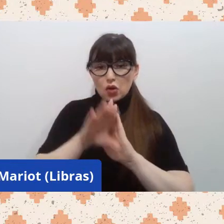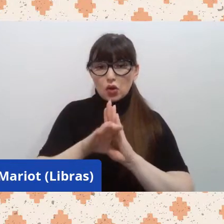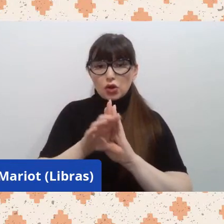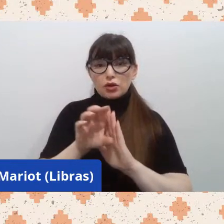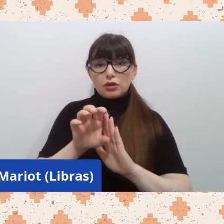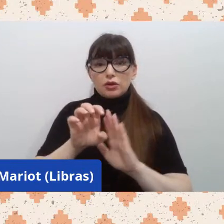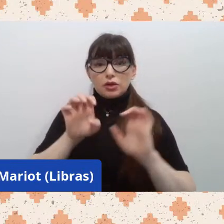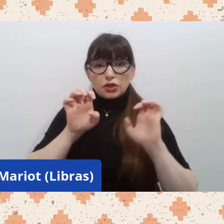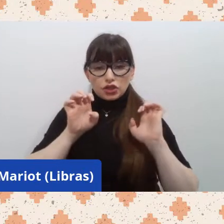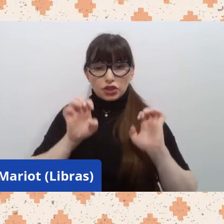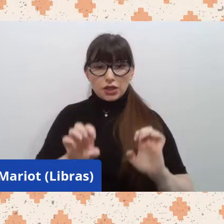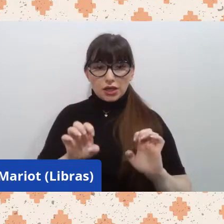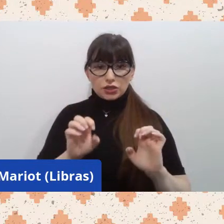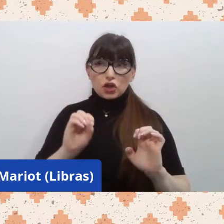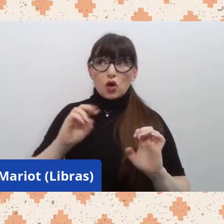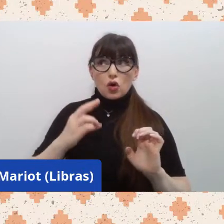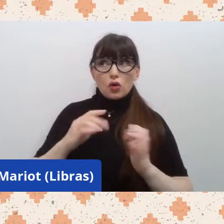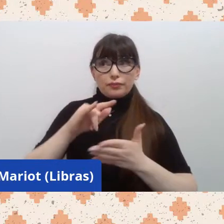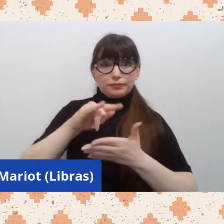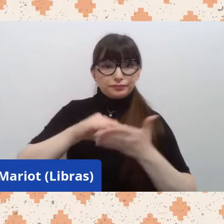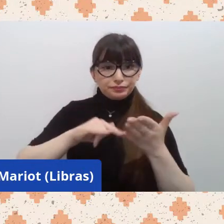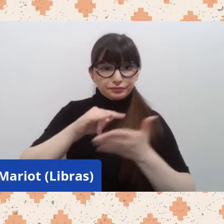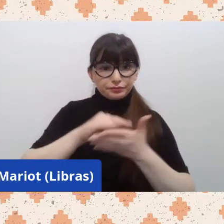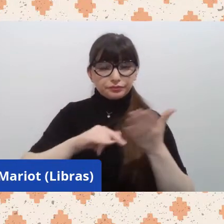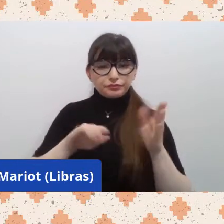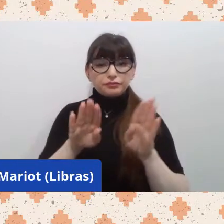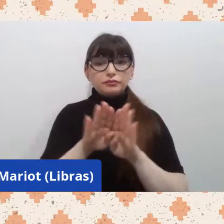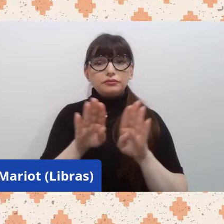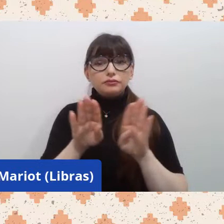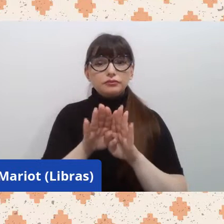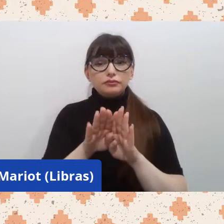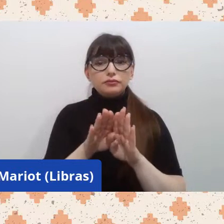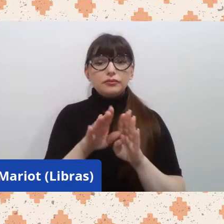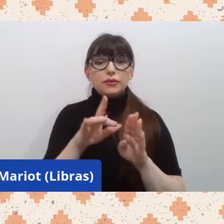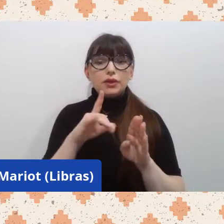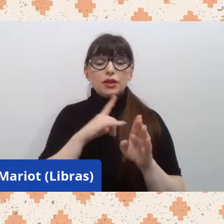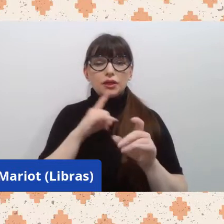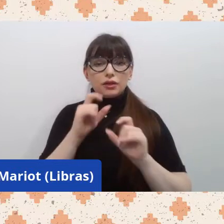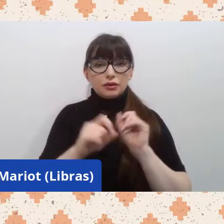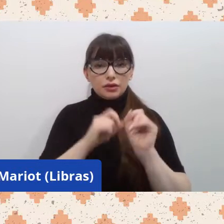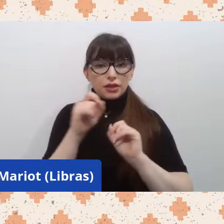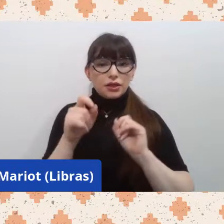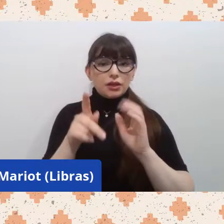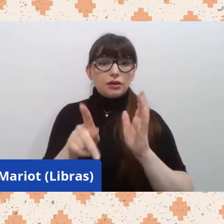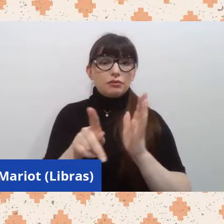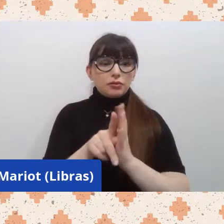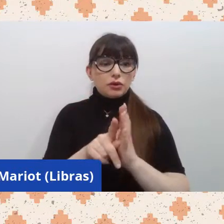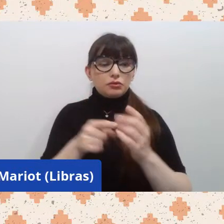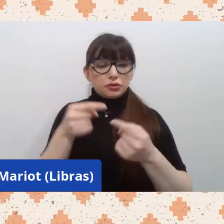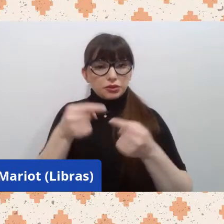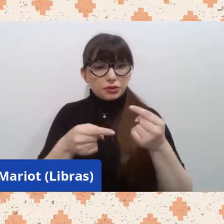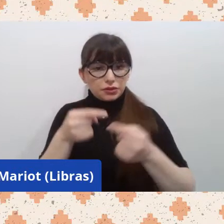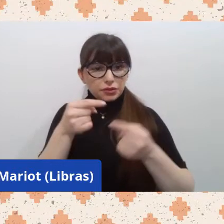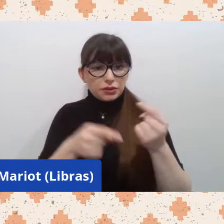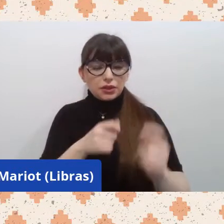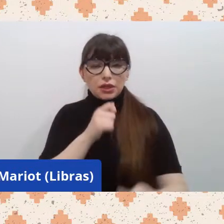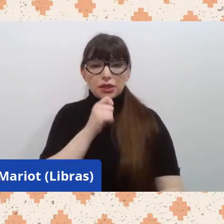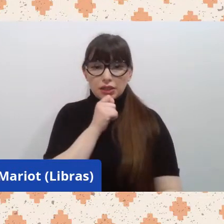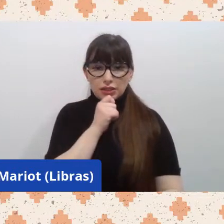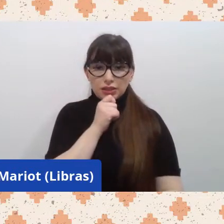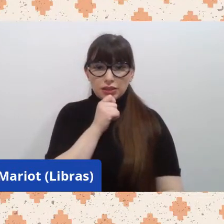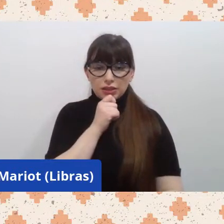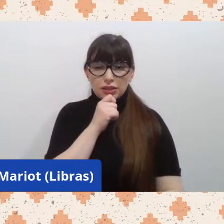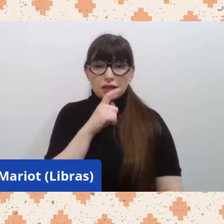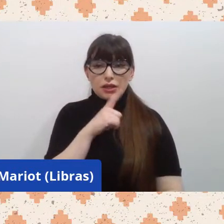algum documento com diretrizes éticas. Essa é uma questão que precisa ser muito debatida, porque, como a